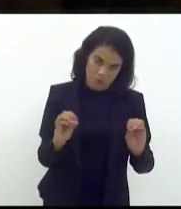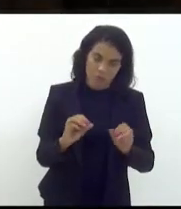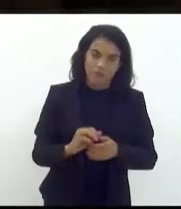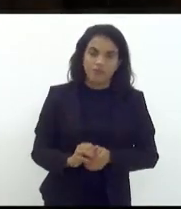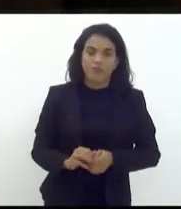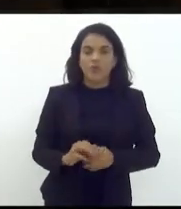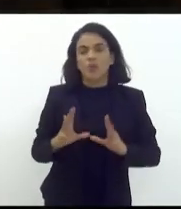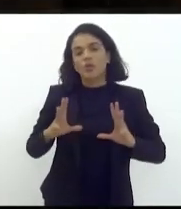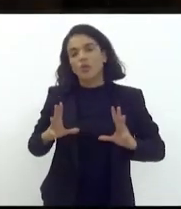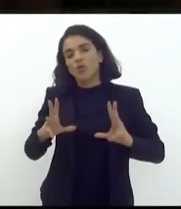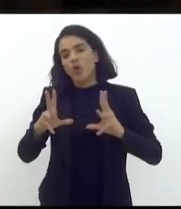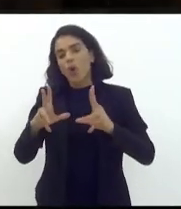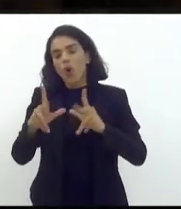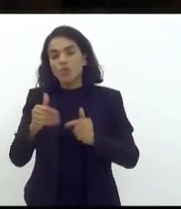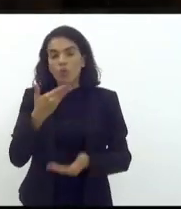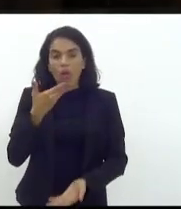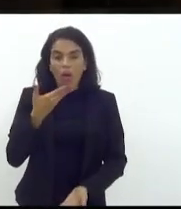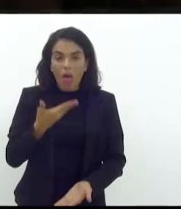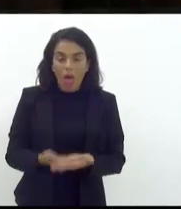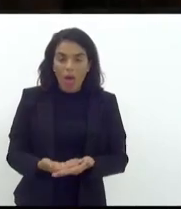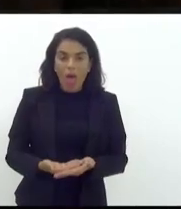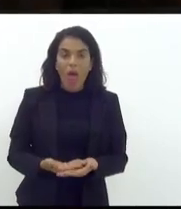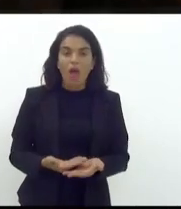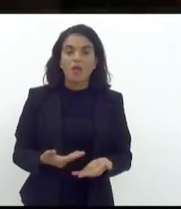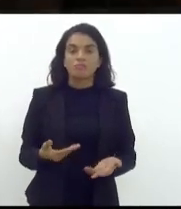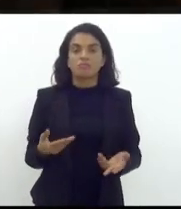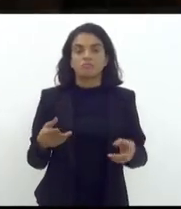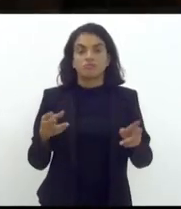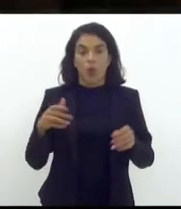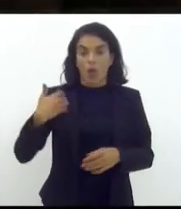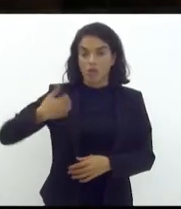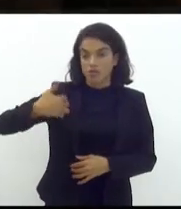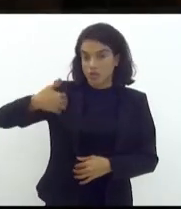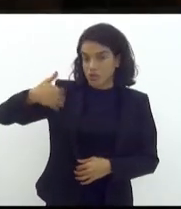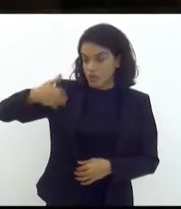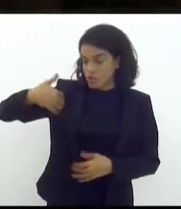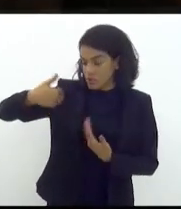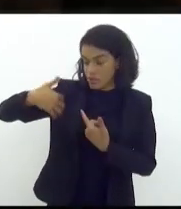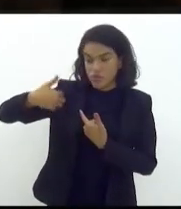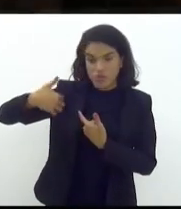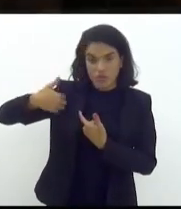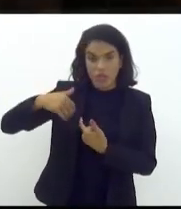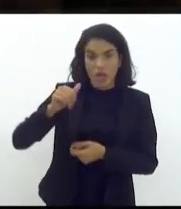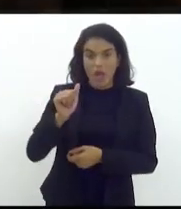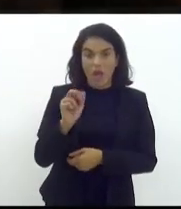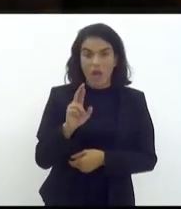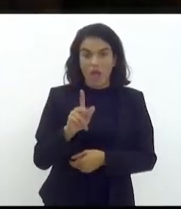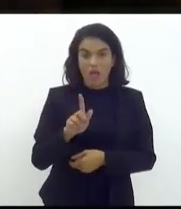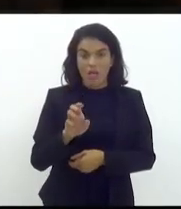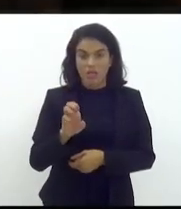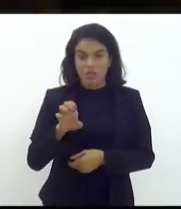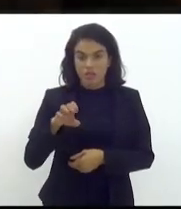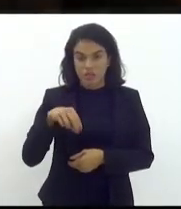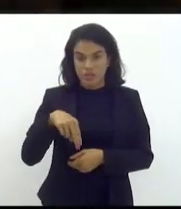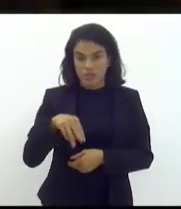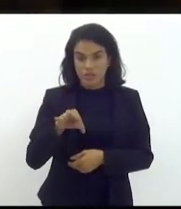todo mundo perplexo com as primárias da Argentina ganha